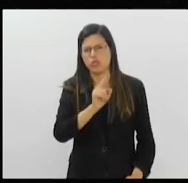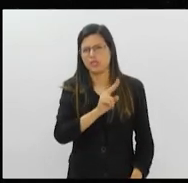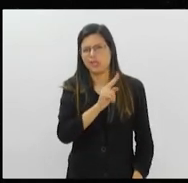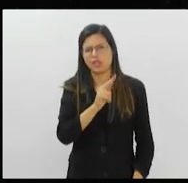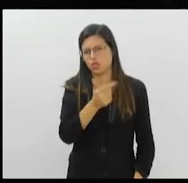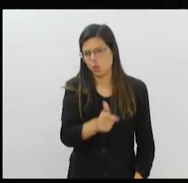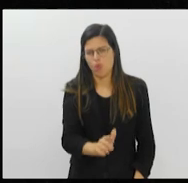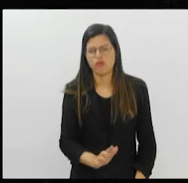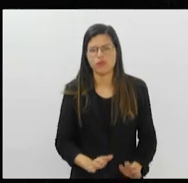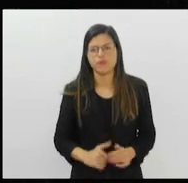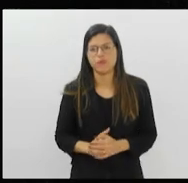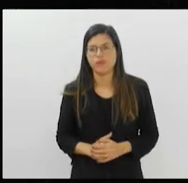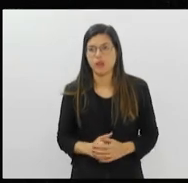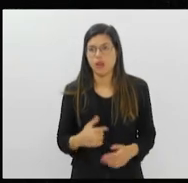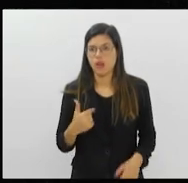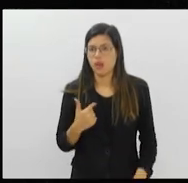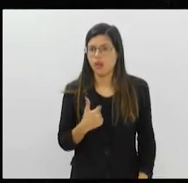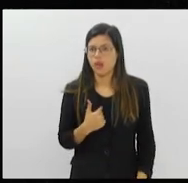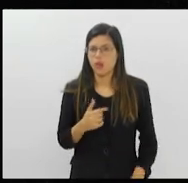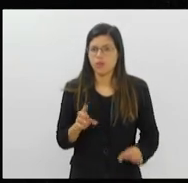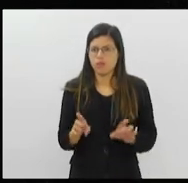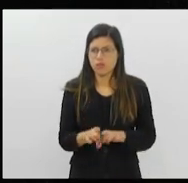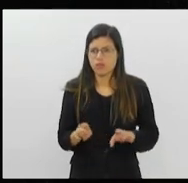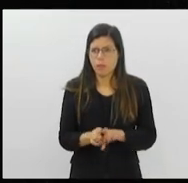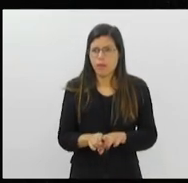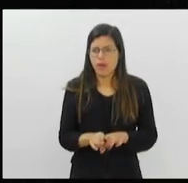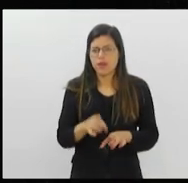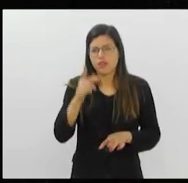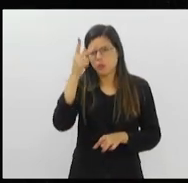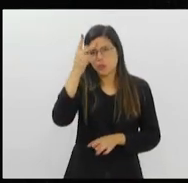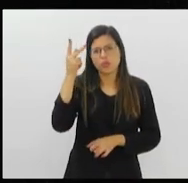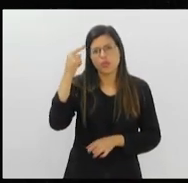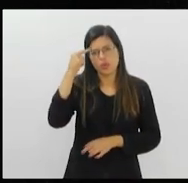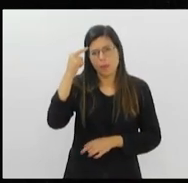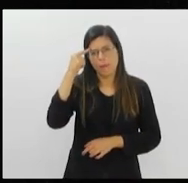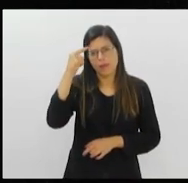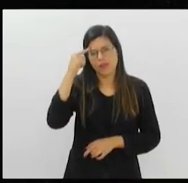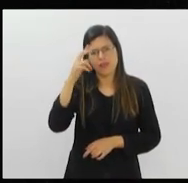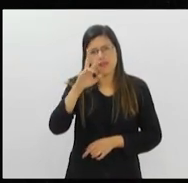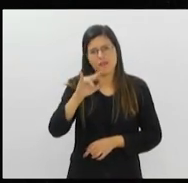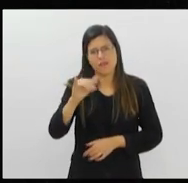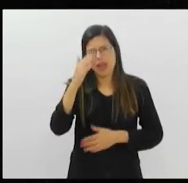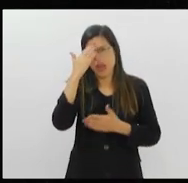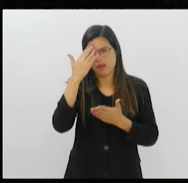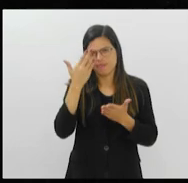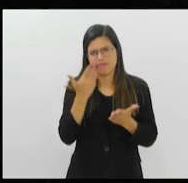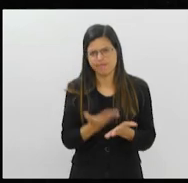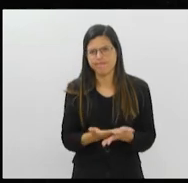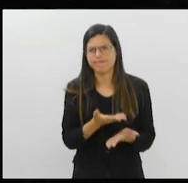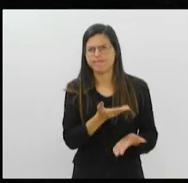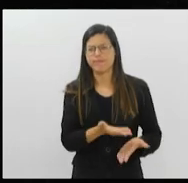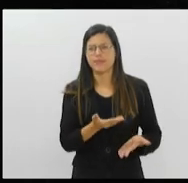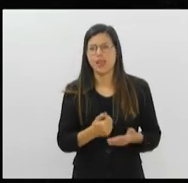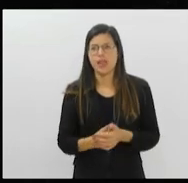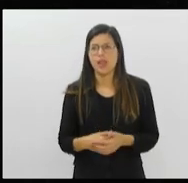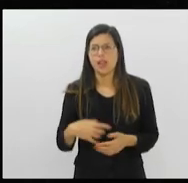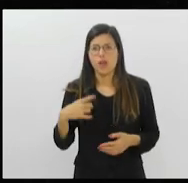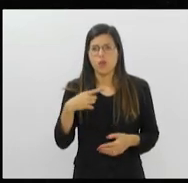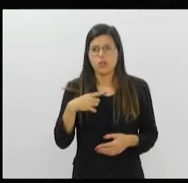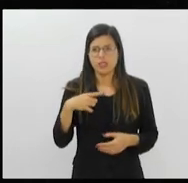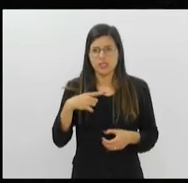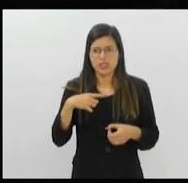Nem eu, nem ninguém que queira raciocinar vai acreditar nisso. Você tem um bolsão de